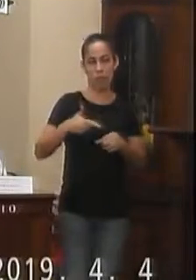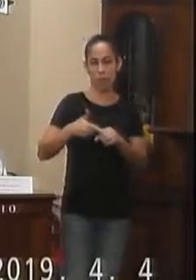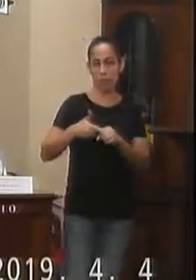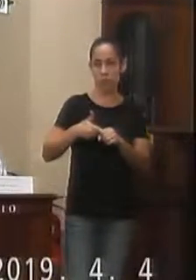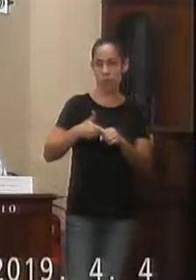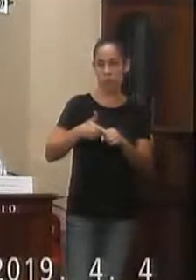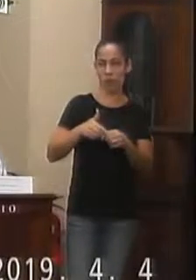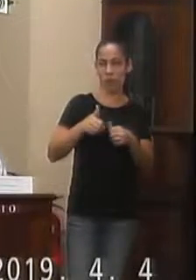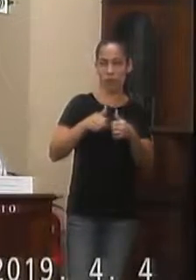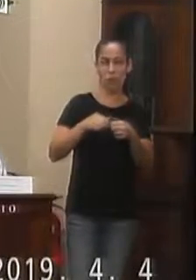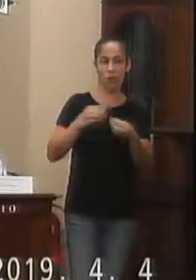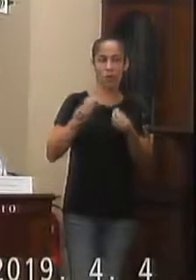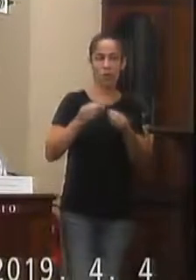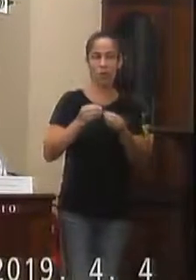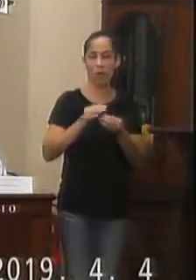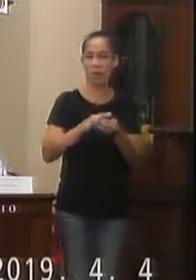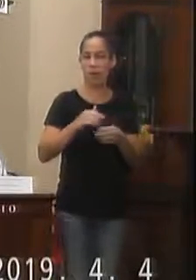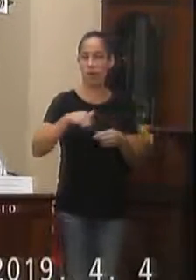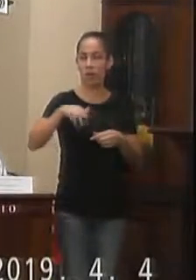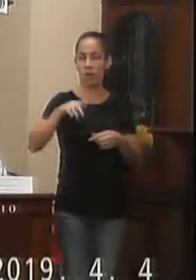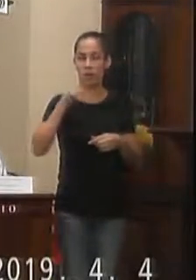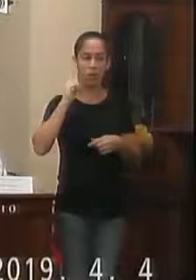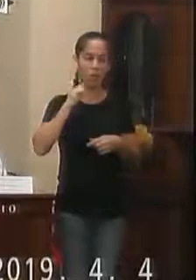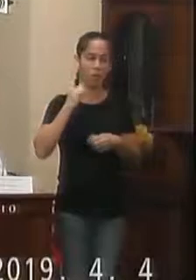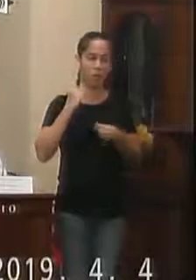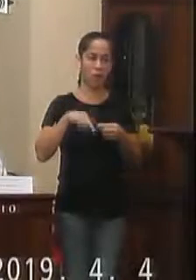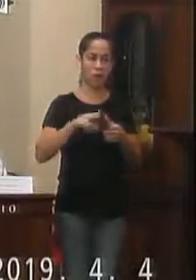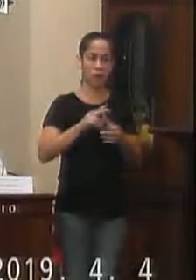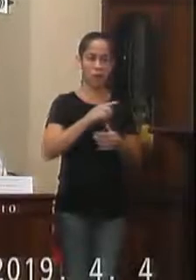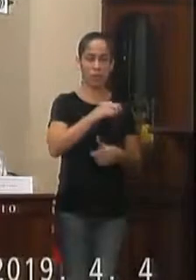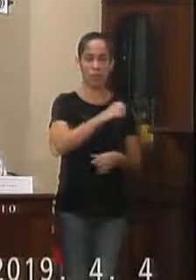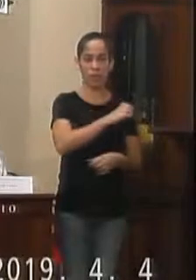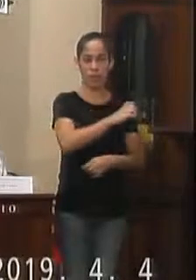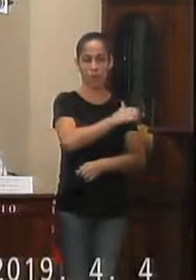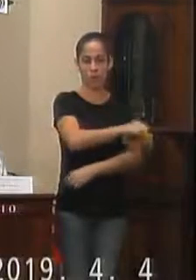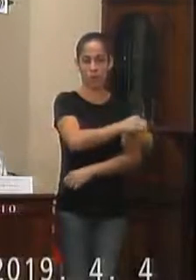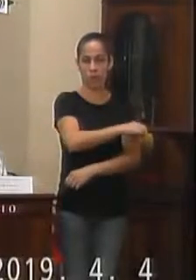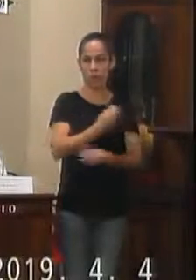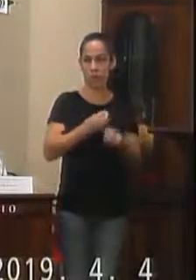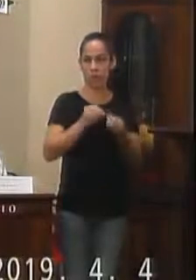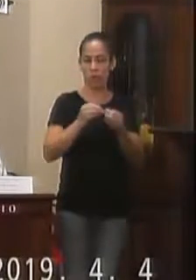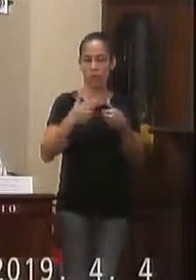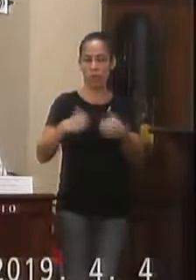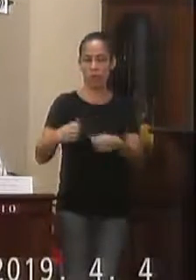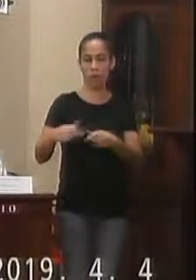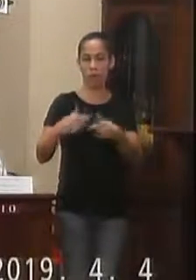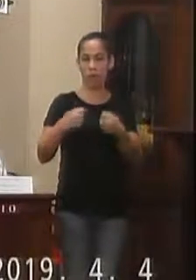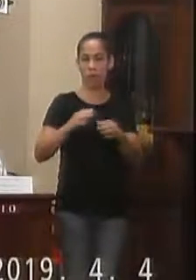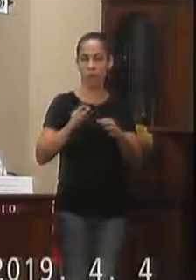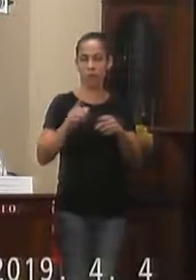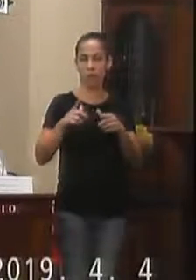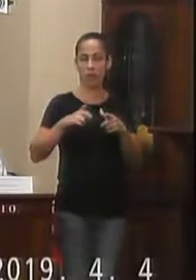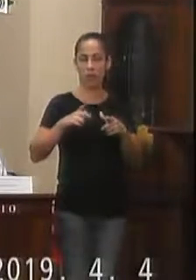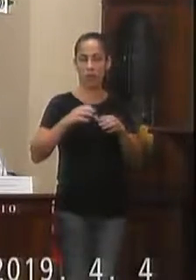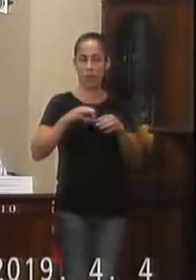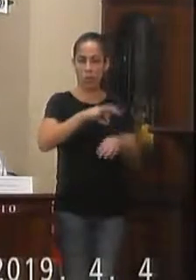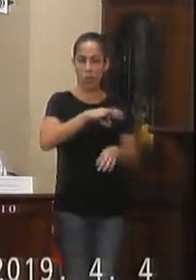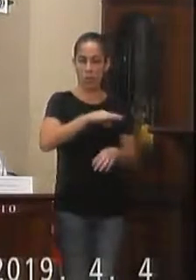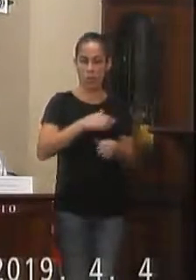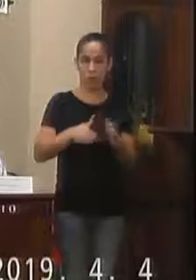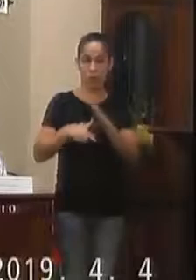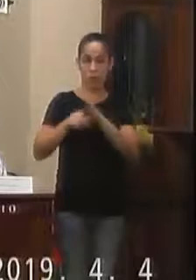estão atravessando do estado de Minas Gerais para o estado do Rio de Janeiro. Com isso, torna-se emergencial que seja instalado naquele local uma barreira fiscal para